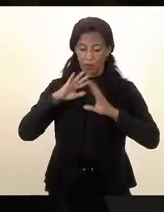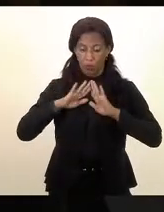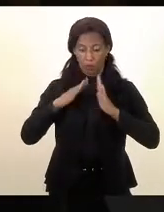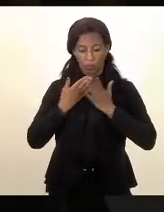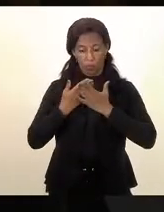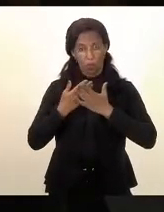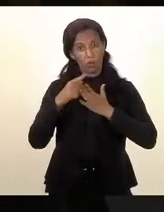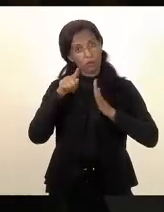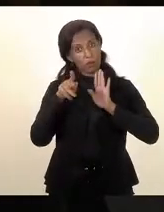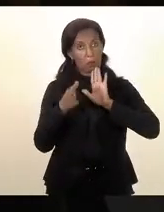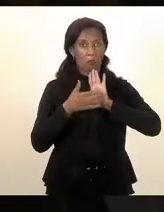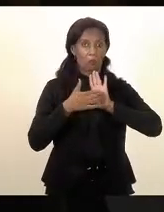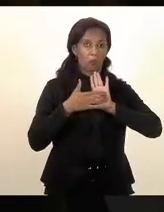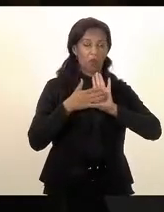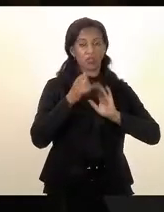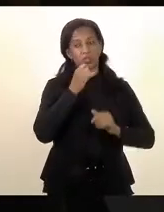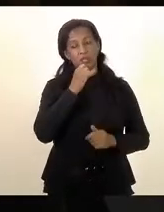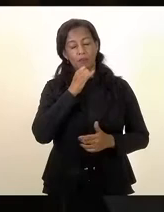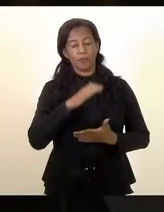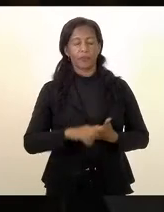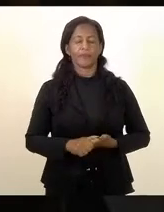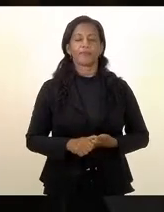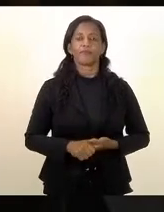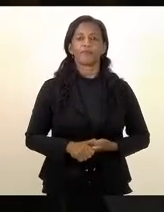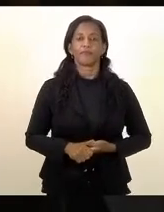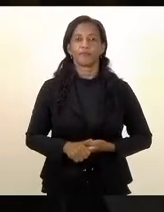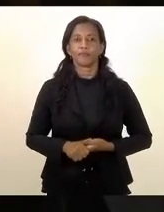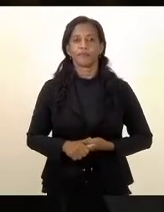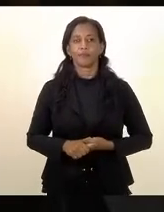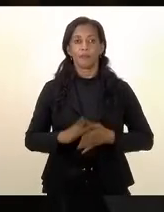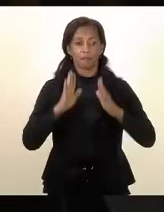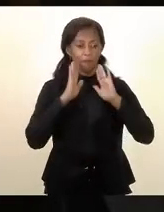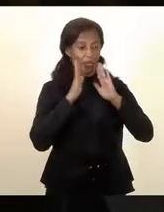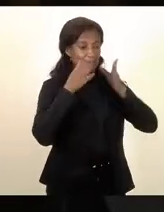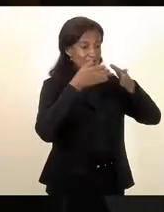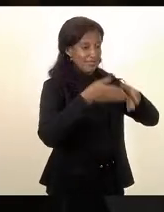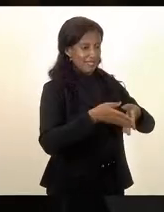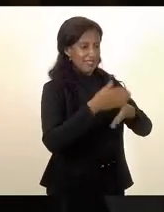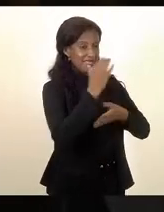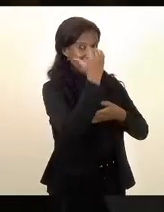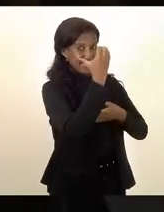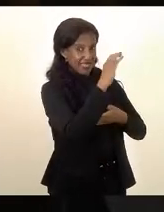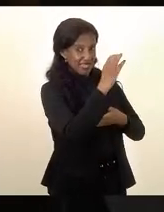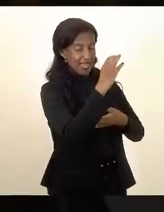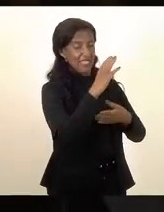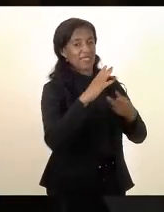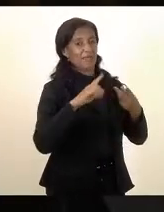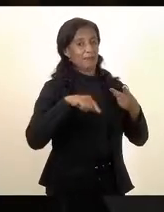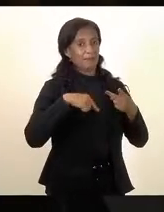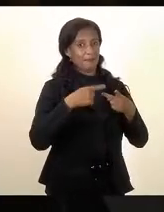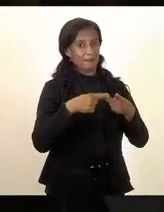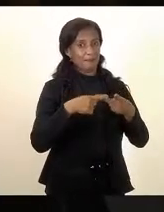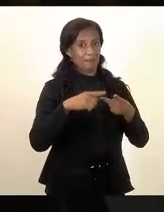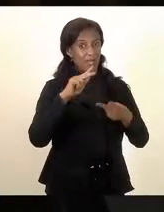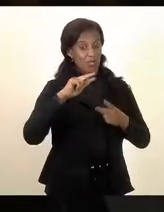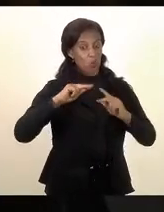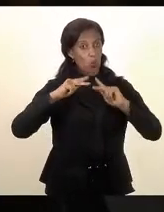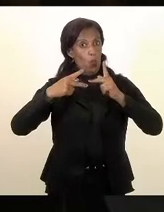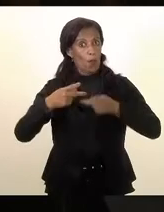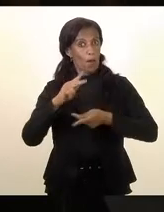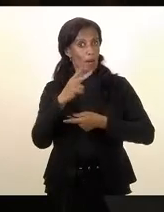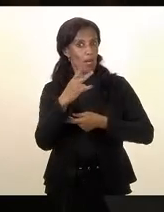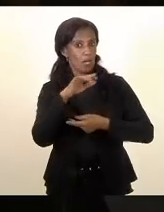proposta de itinerários mais centrados nas ciências exatas mais centrados nas ciências humanas